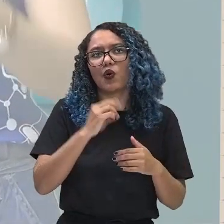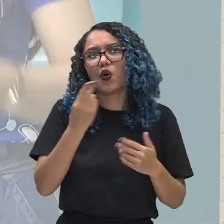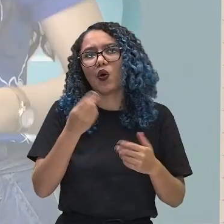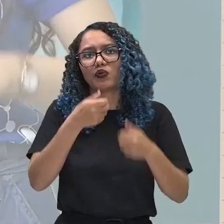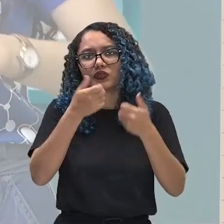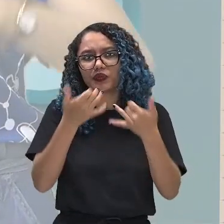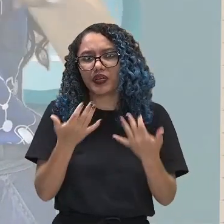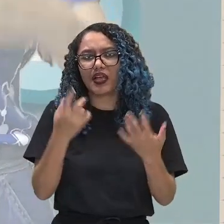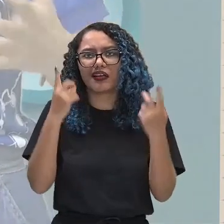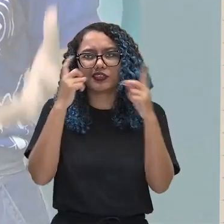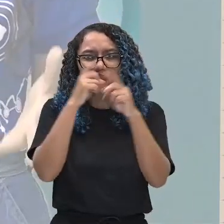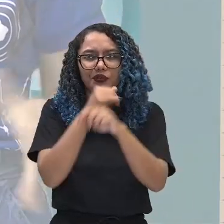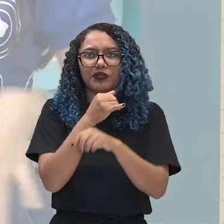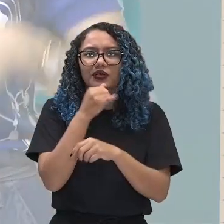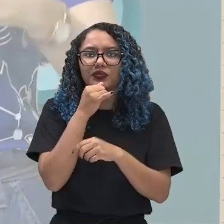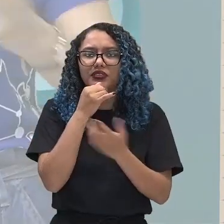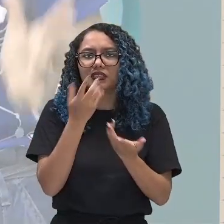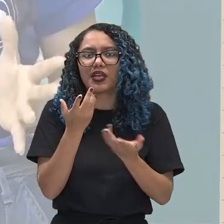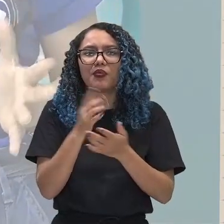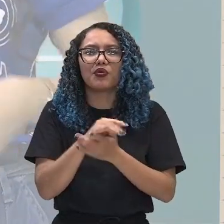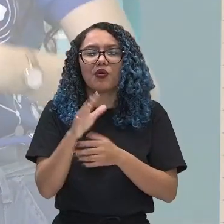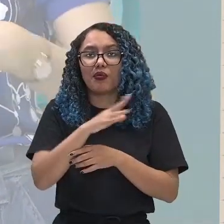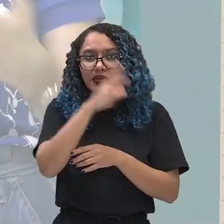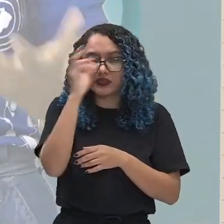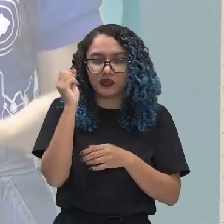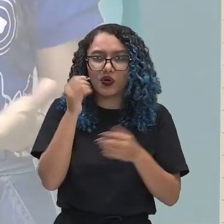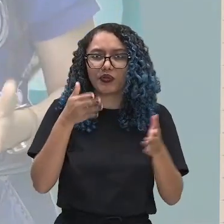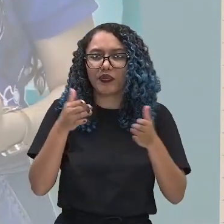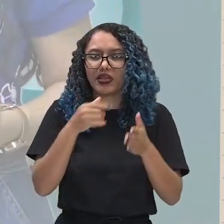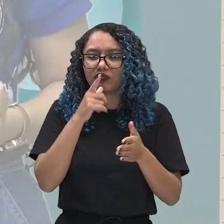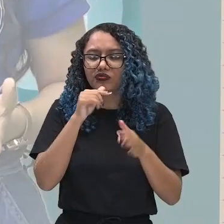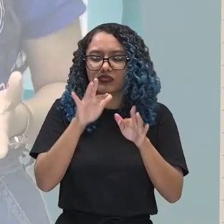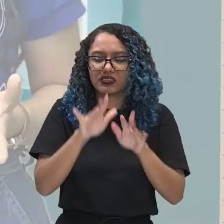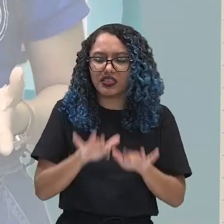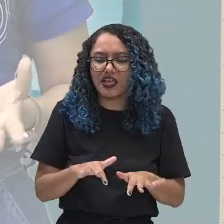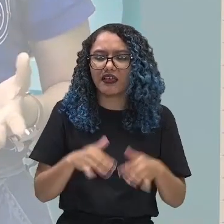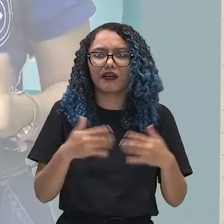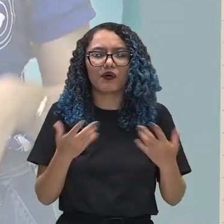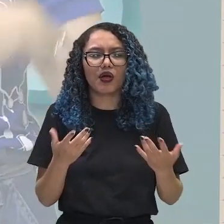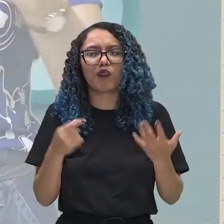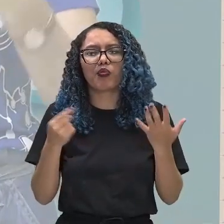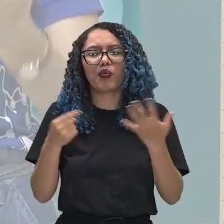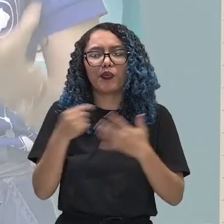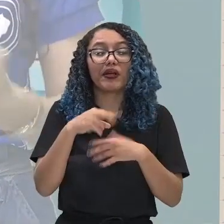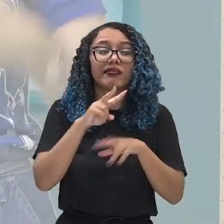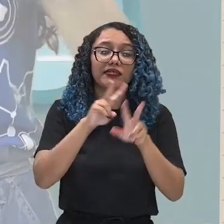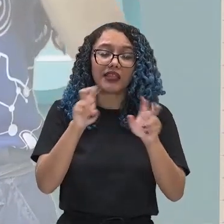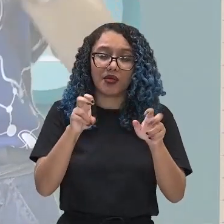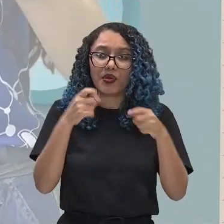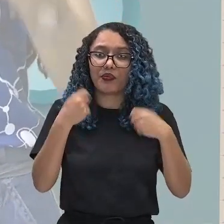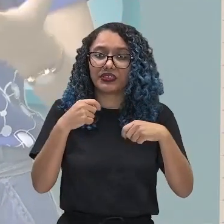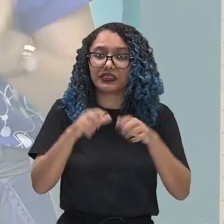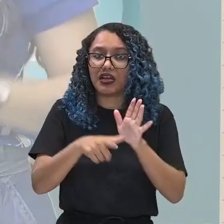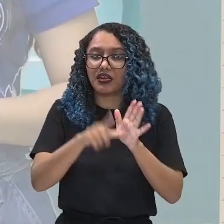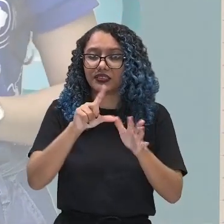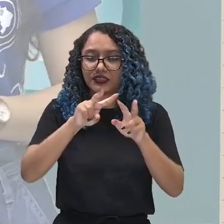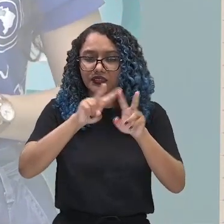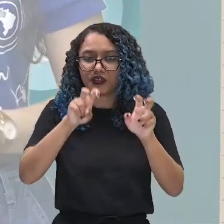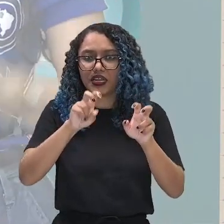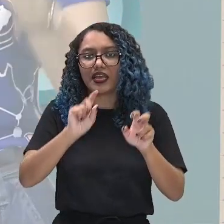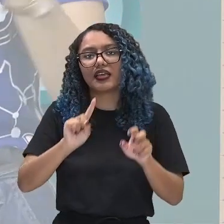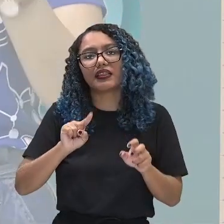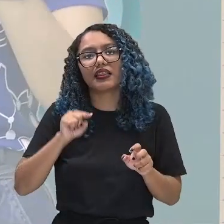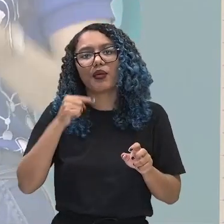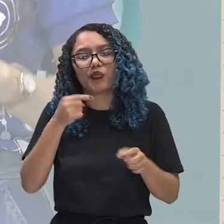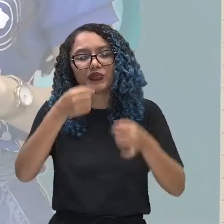as dificuldades que o Amazonas teve durante a seca. Ó, são temas. Então, eu faço a escolha de um tema para, então, deixar ali a minha